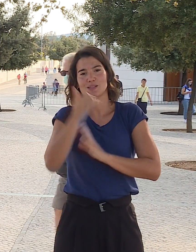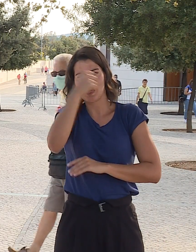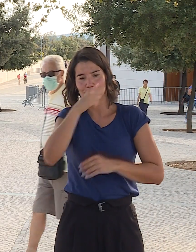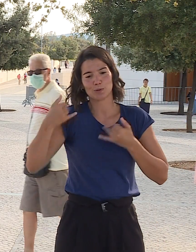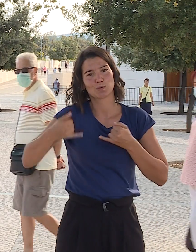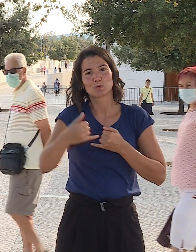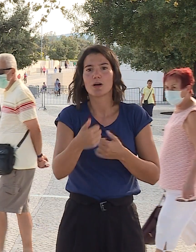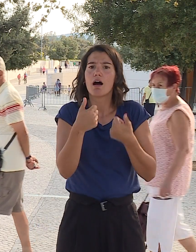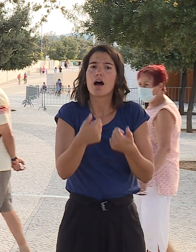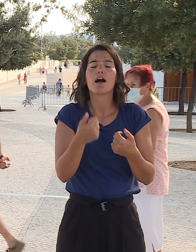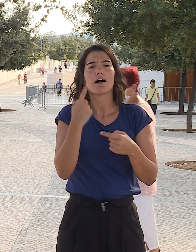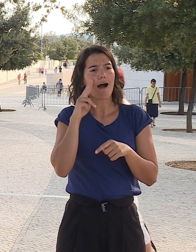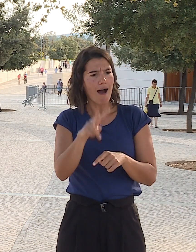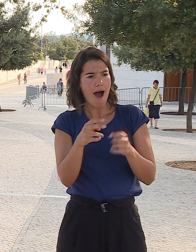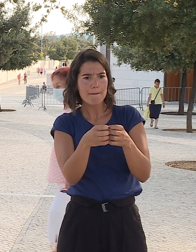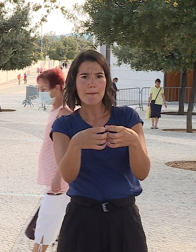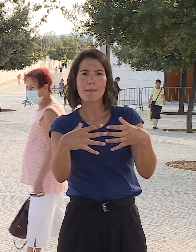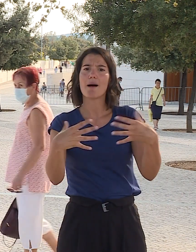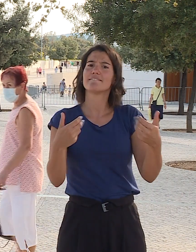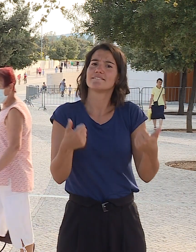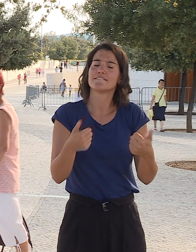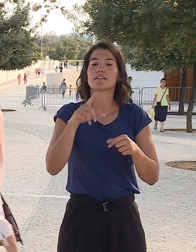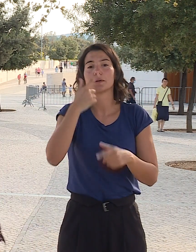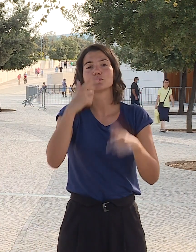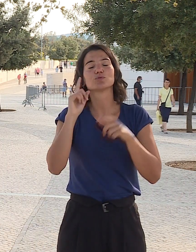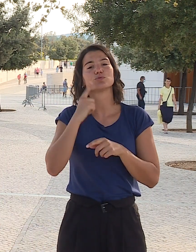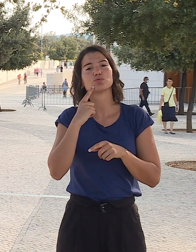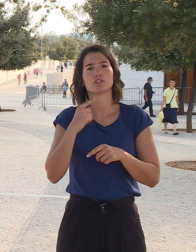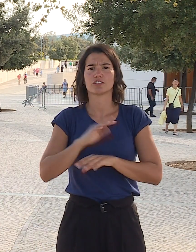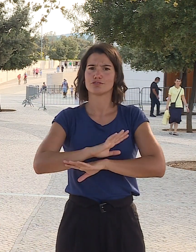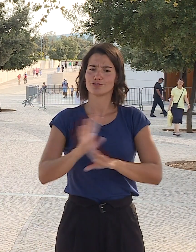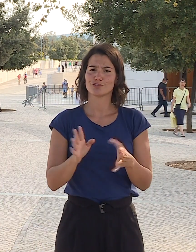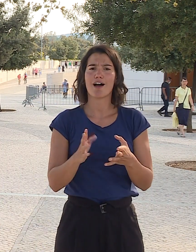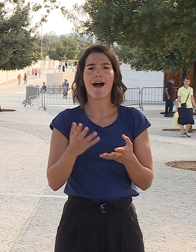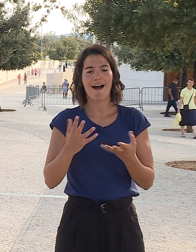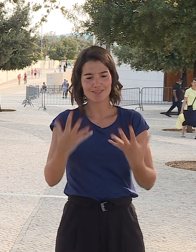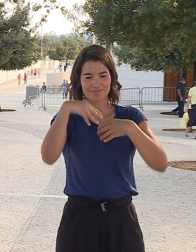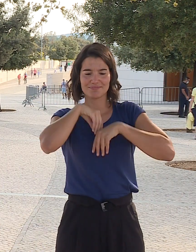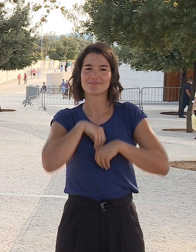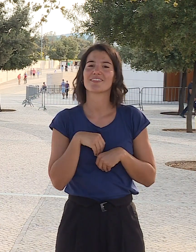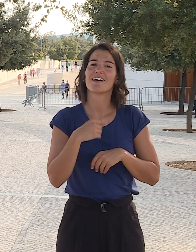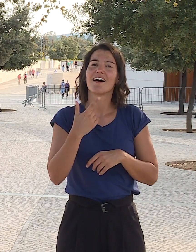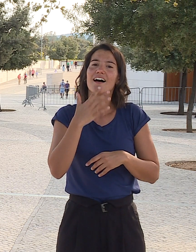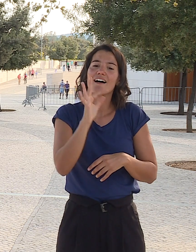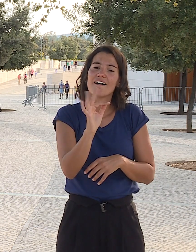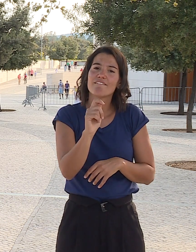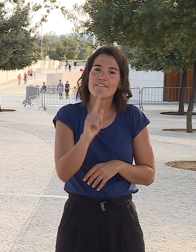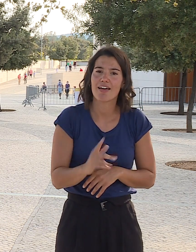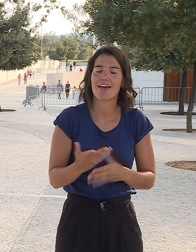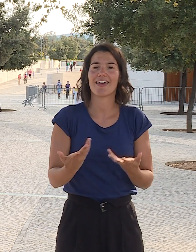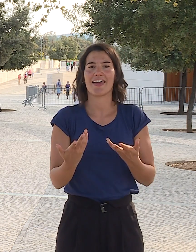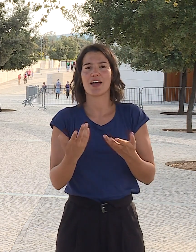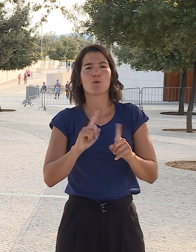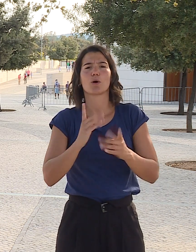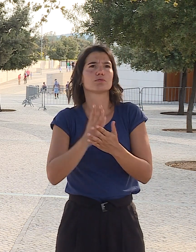o próprio conhecimento que as pessoas surdas têm da fé, de uma forma prática, não apenas de